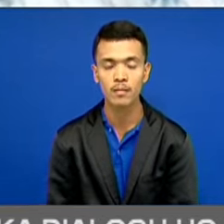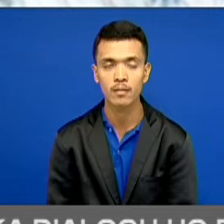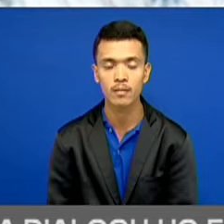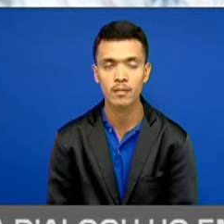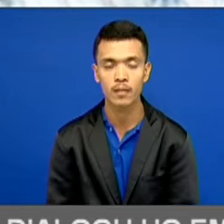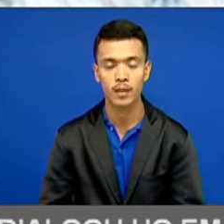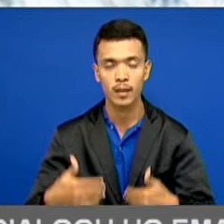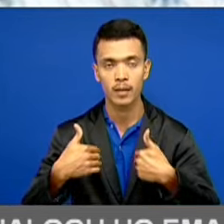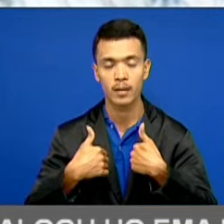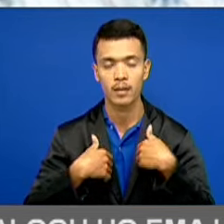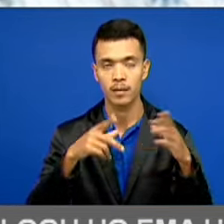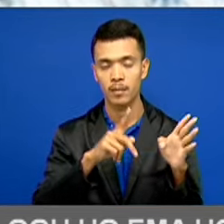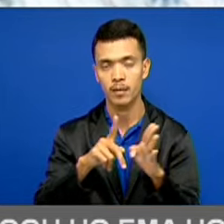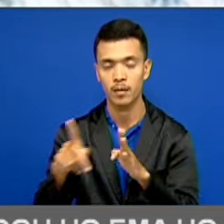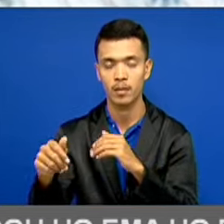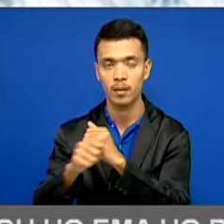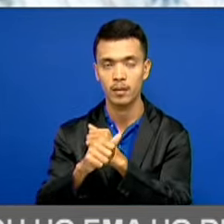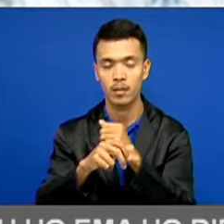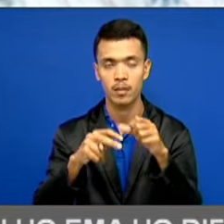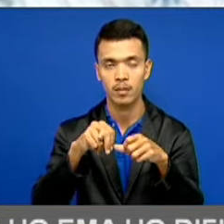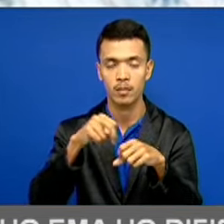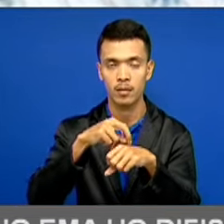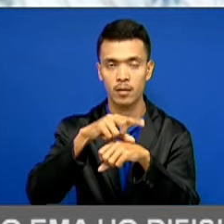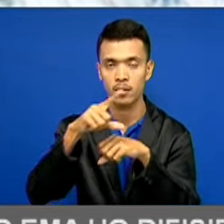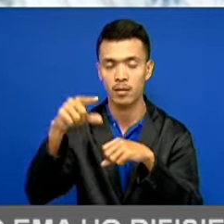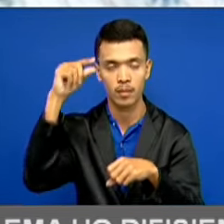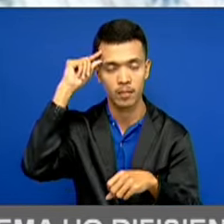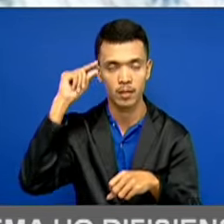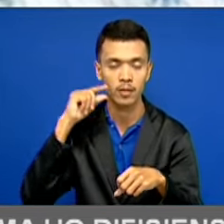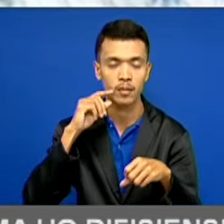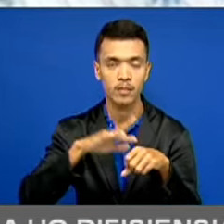E a plano ação nacional contra a violência baseada em gênero